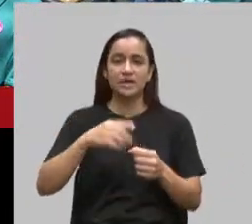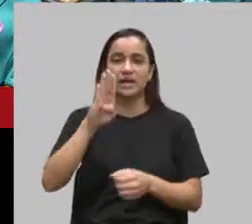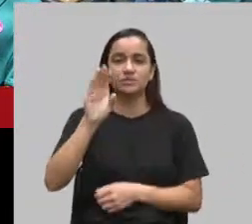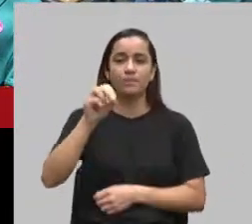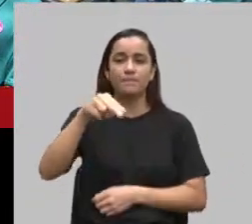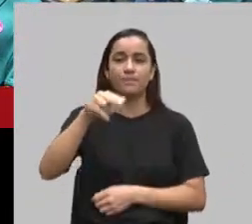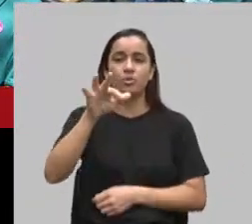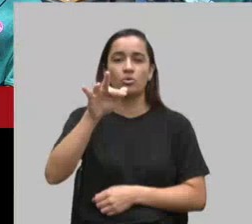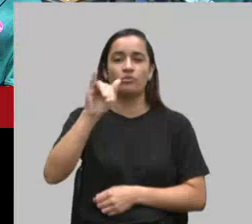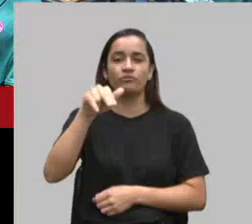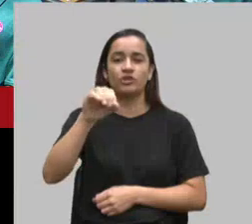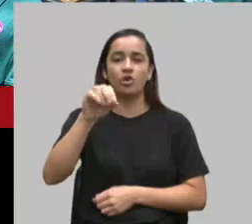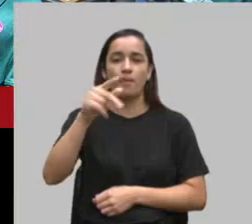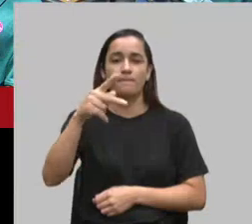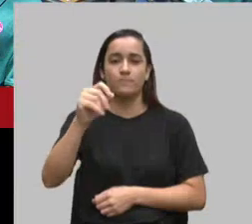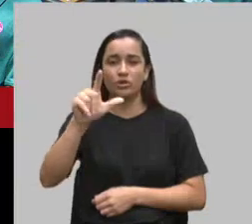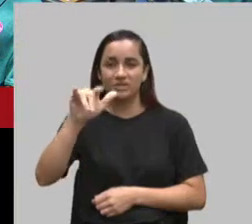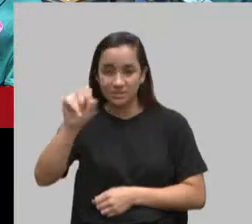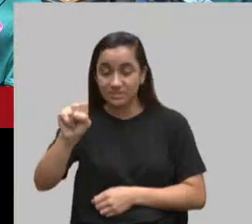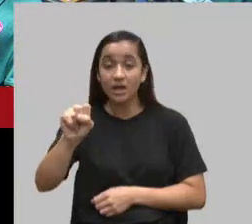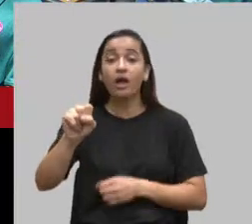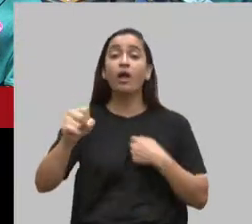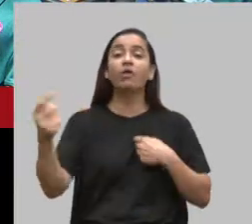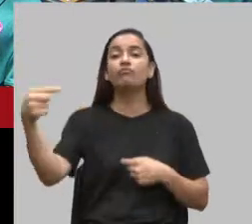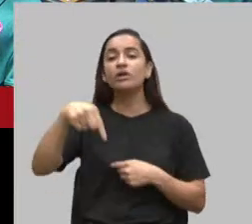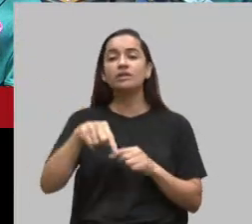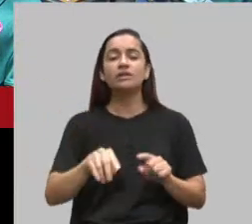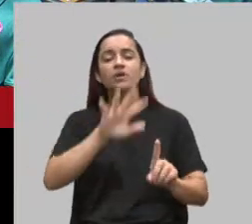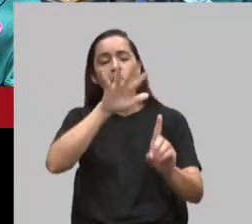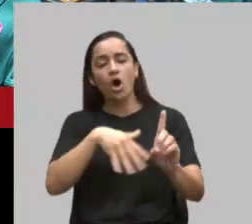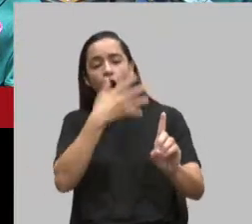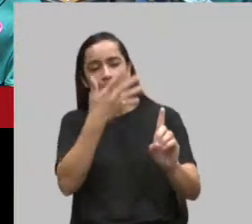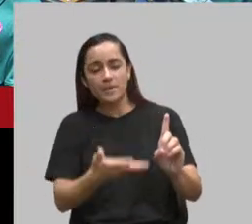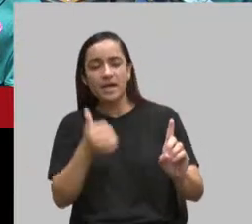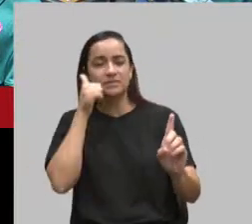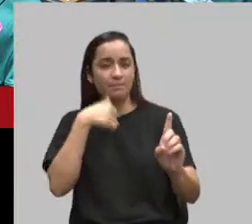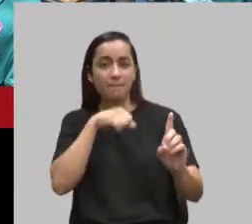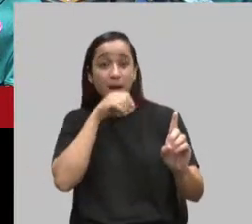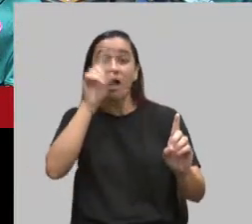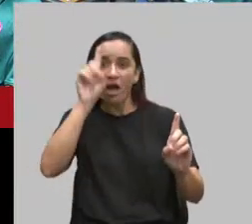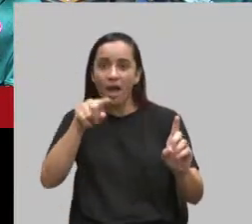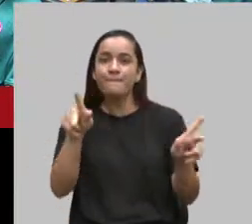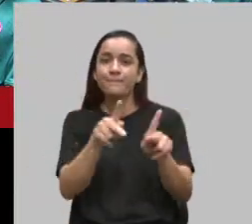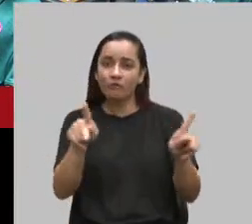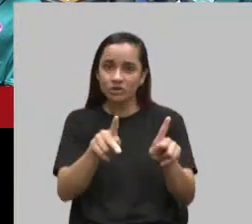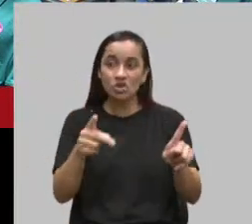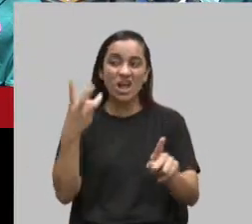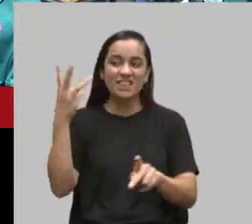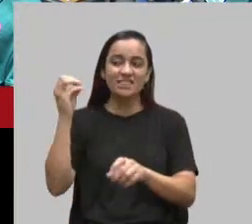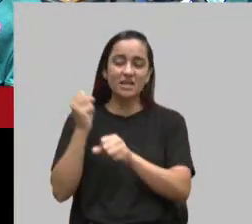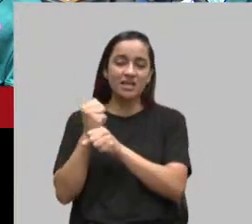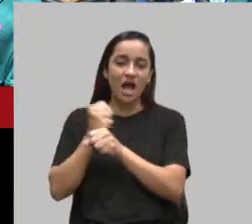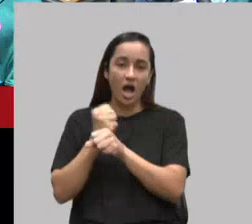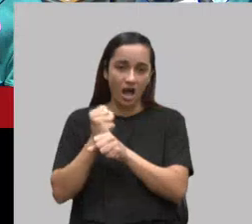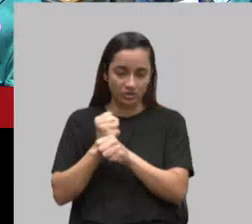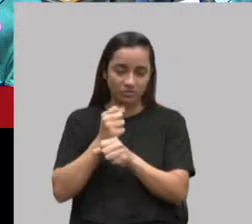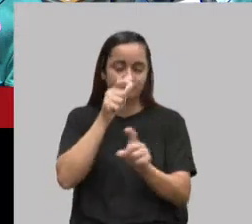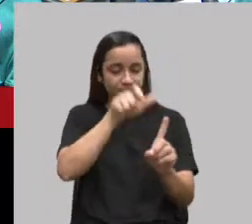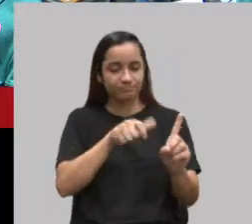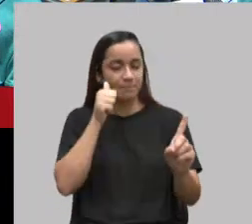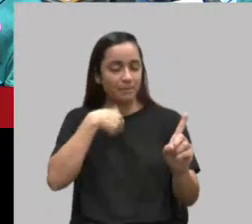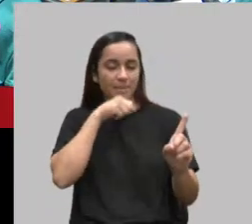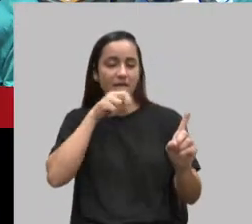Estado e fala aqui em nome e homenagem a minha mãe também professora 30 anos Neusa Simões que me inspira